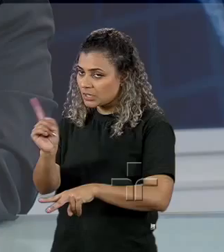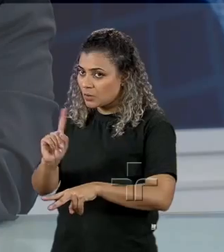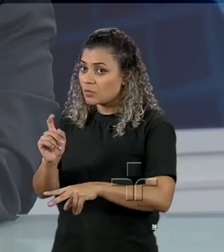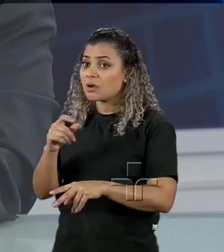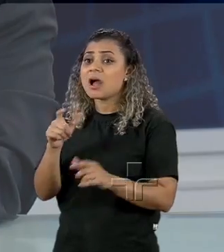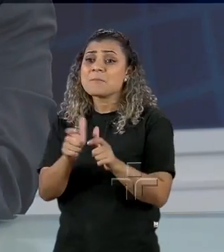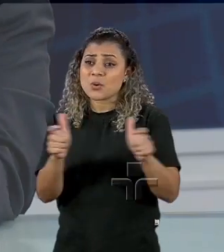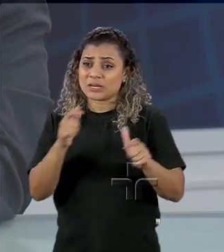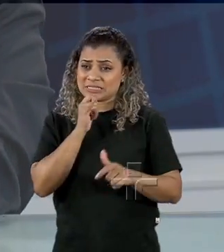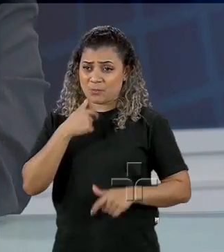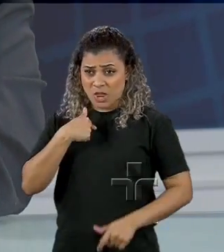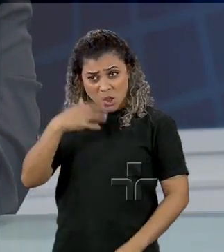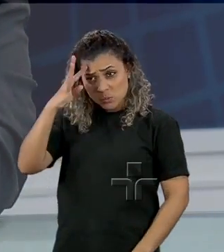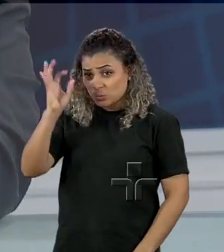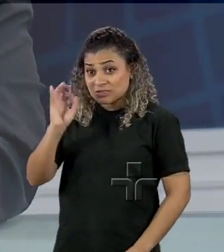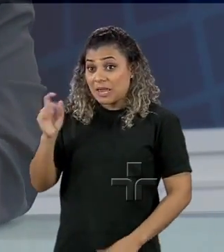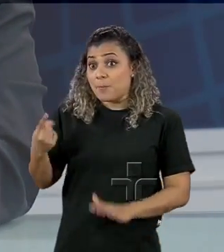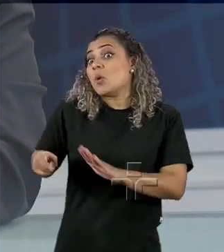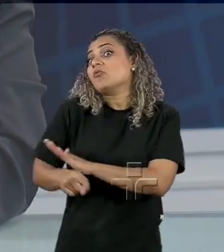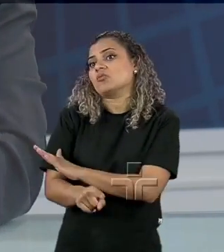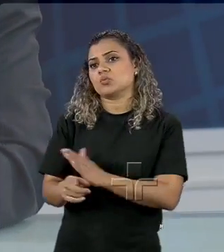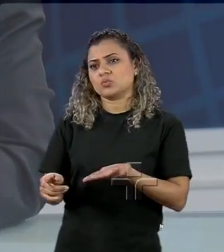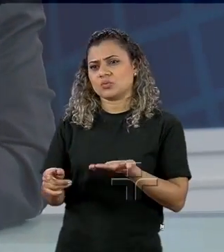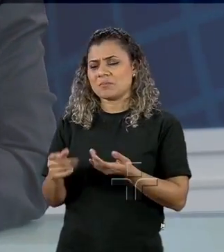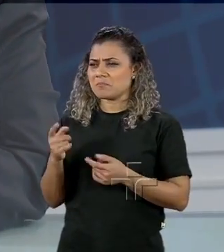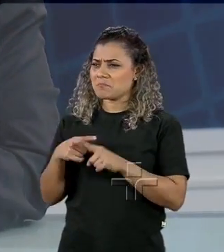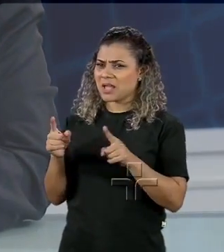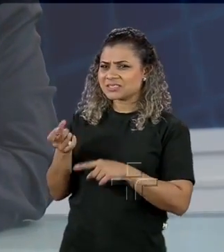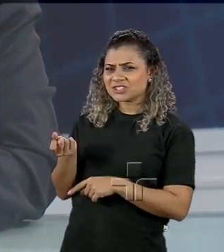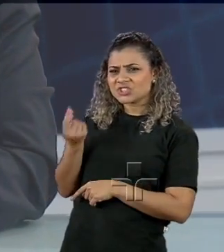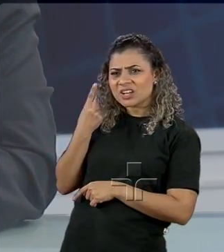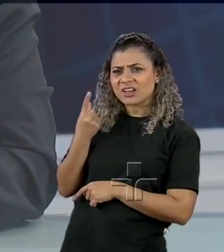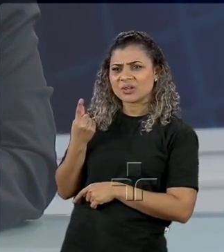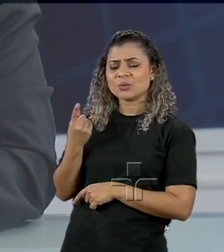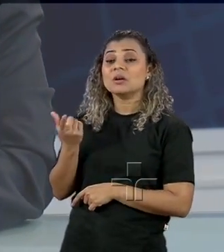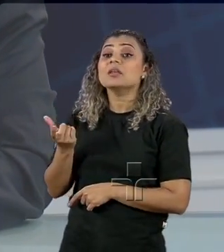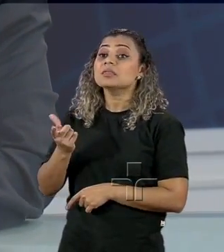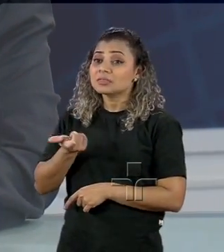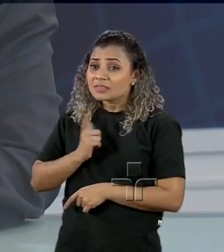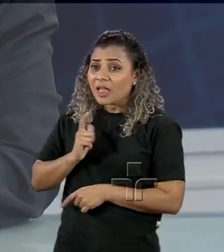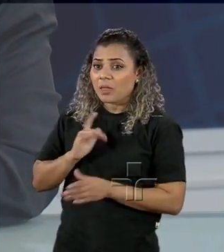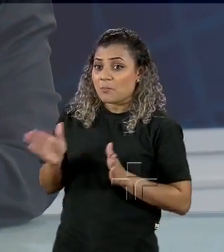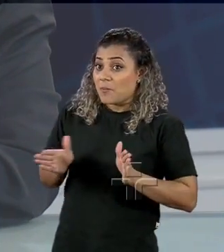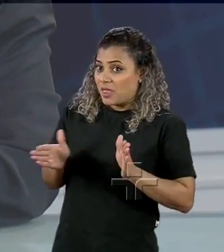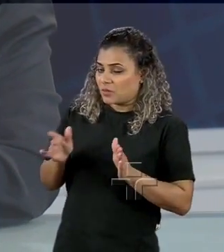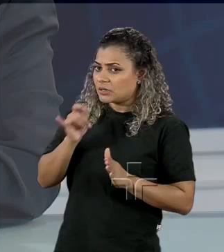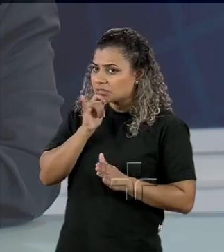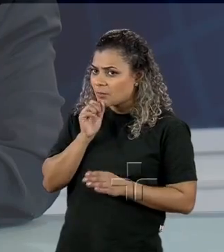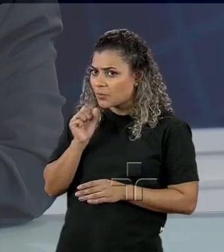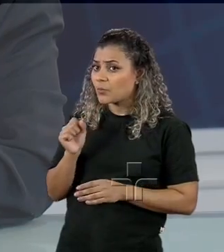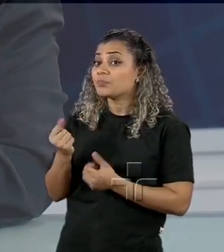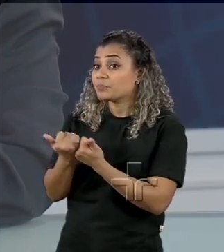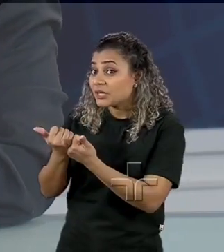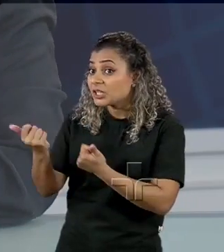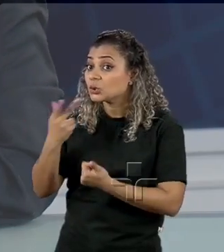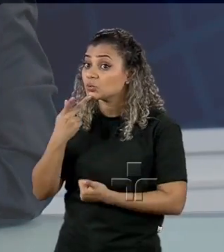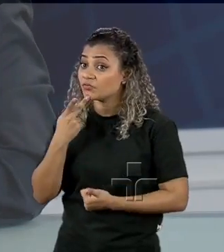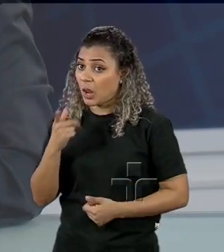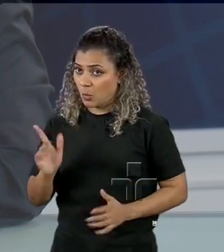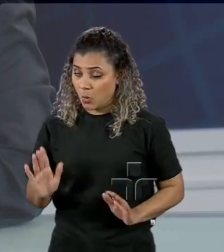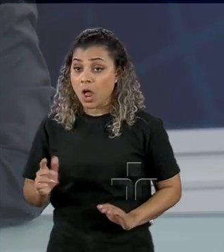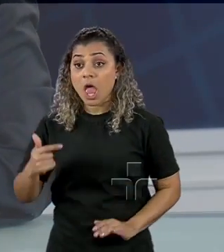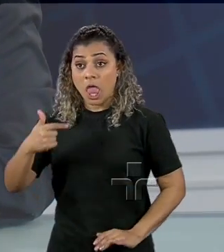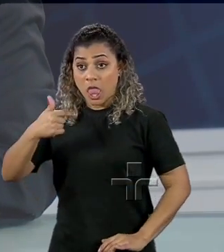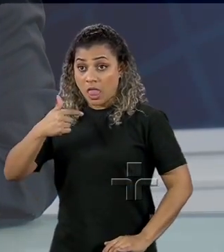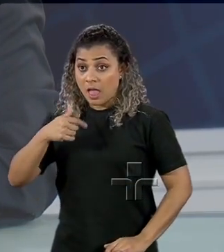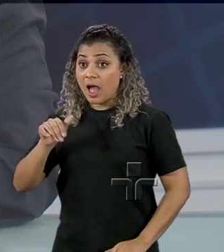leigo como eu, fica estranho essa argumentação, embora ela tenha validade, né? Por isso que quando o ministro Aires diz, olha, eu